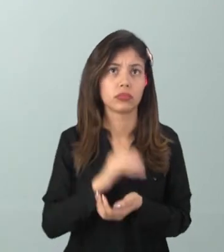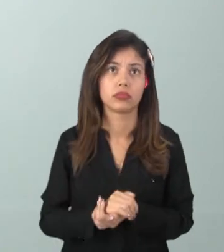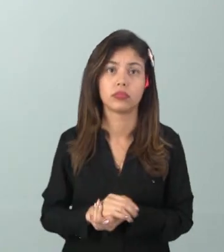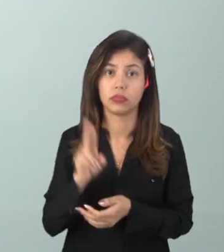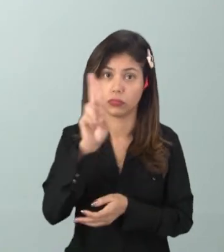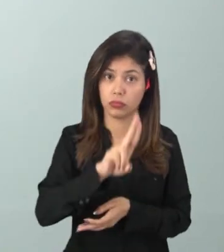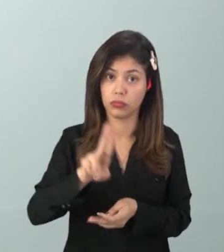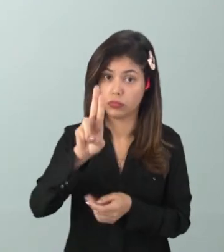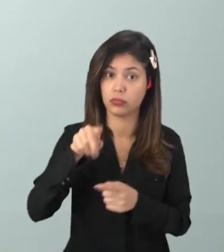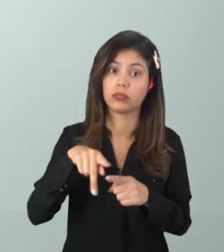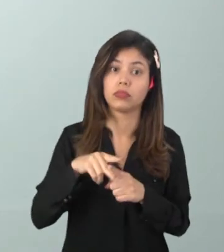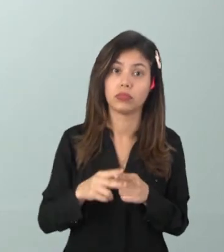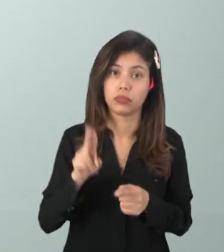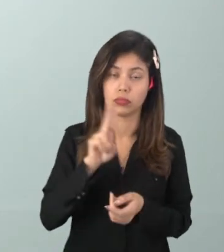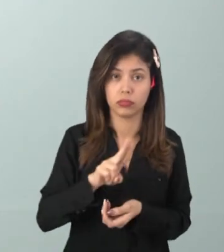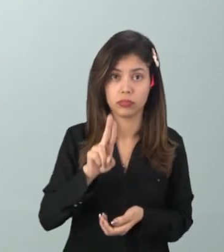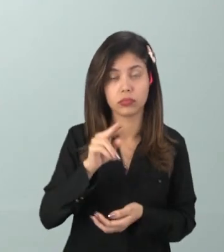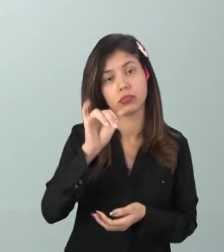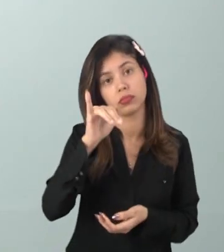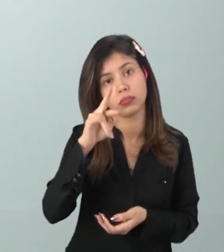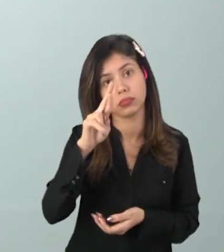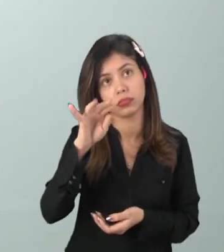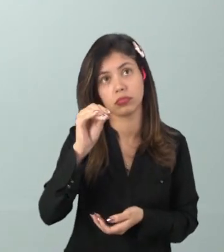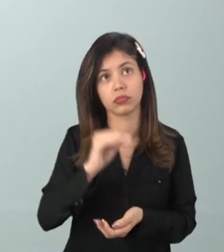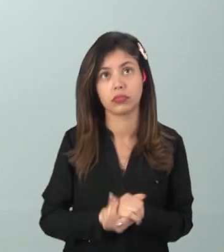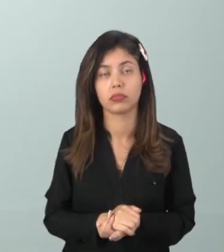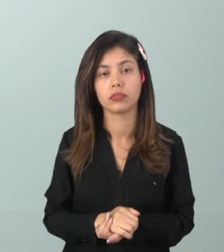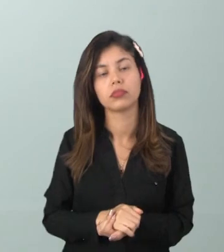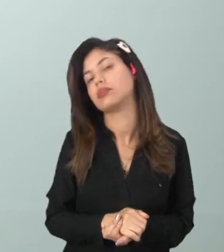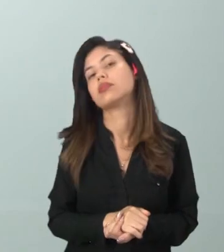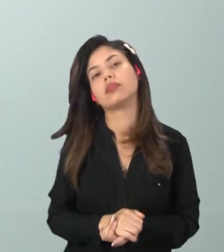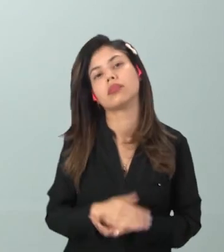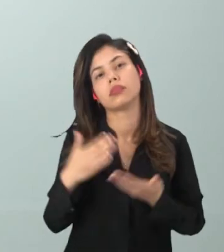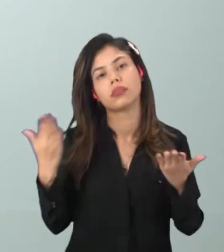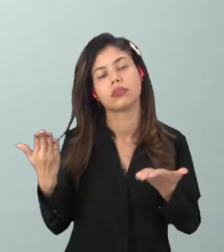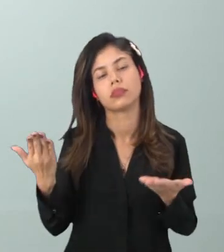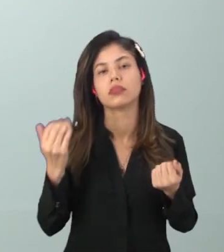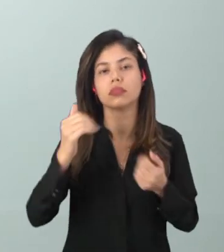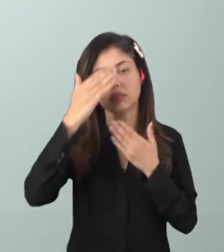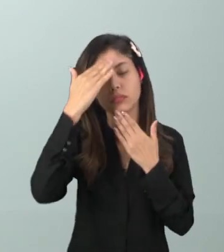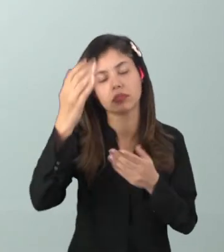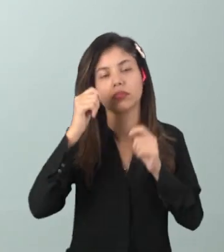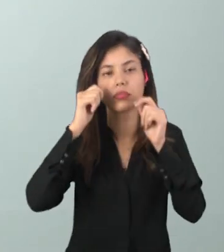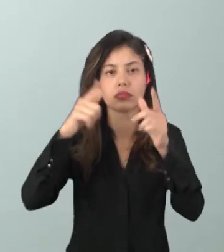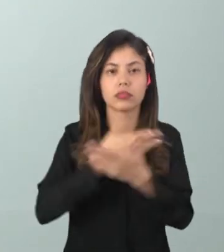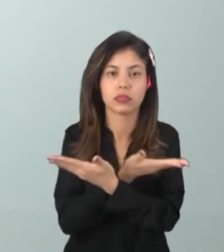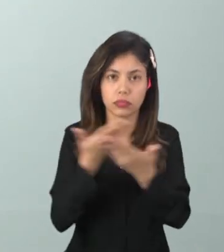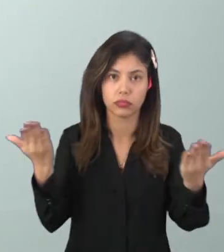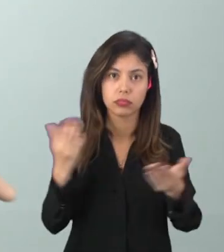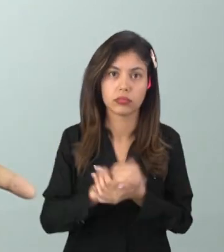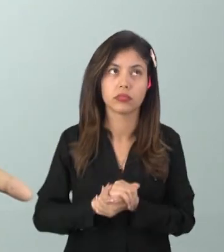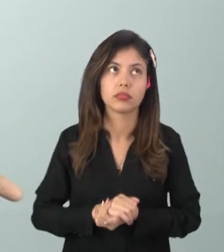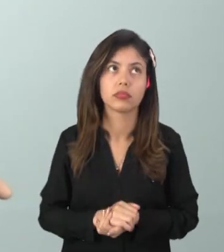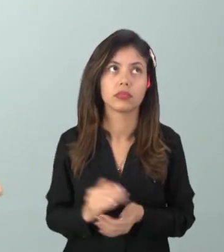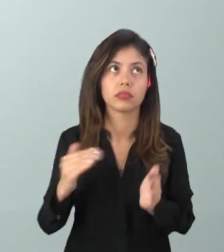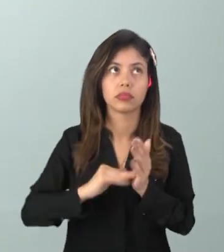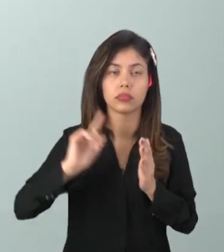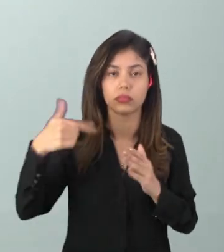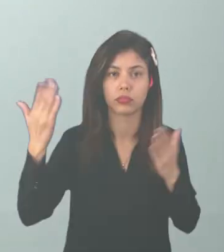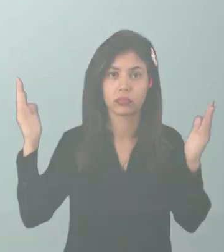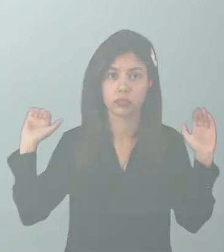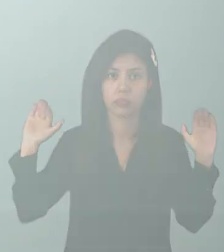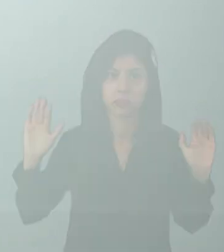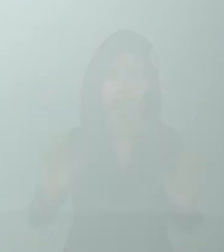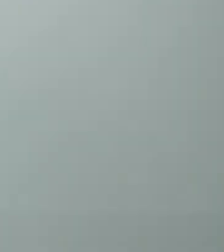uso dos instrumentos. Certo? Então, pessoal, era isso. Quero agradecer pela atenção de todos e até a próxima.